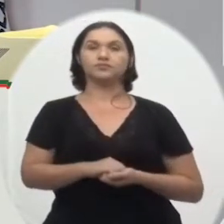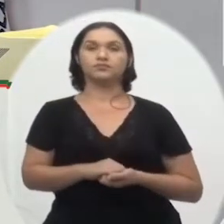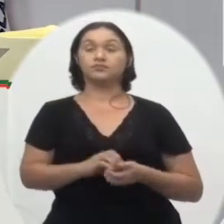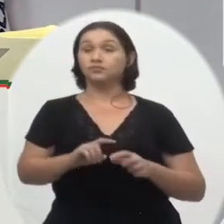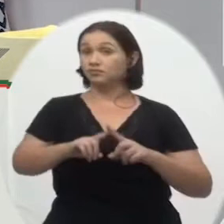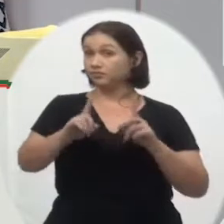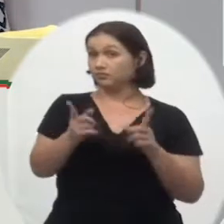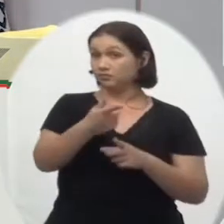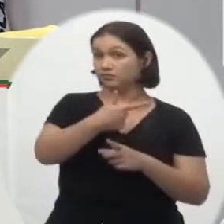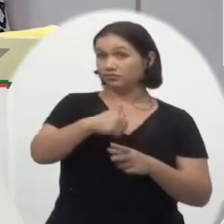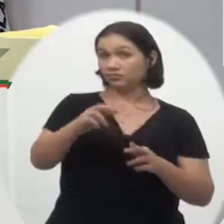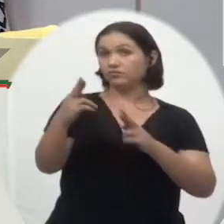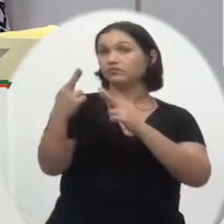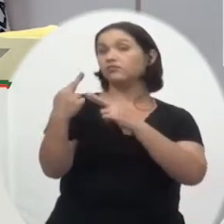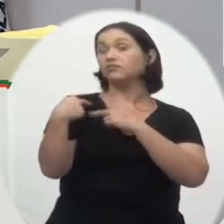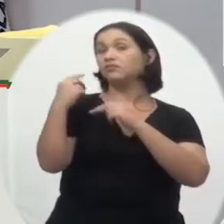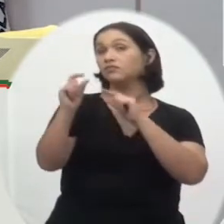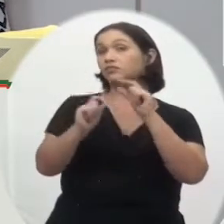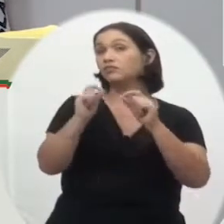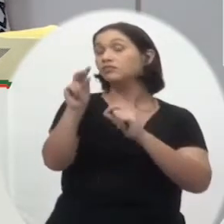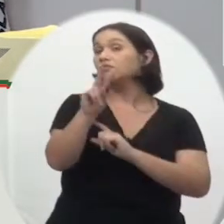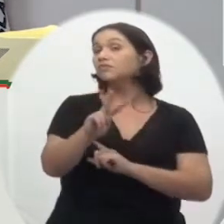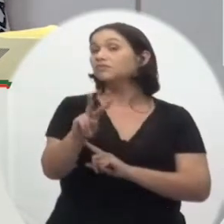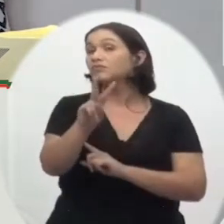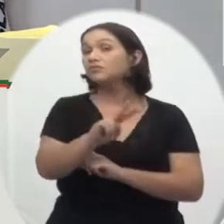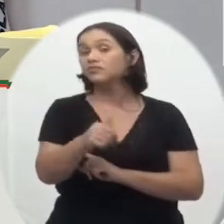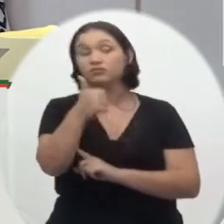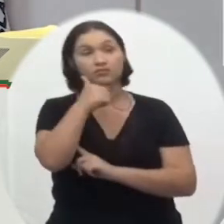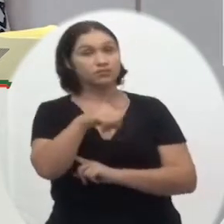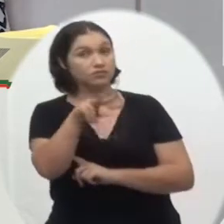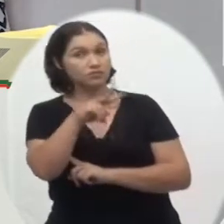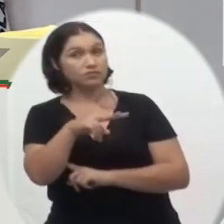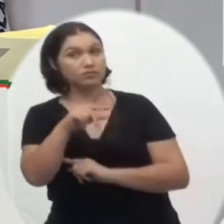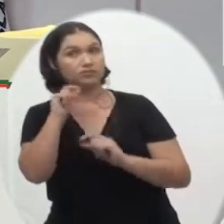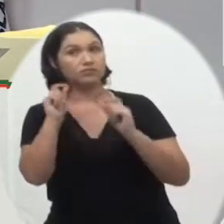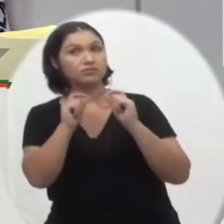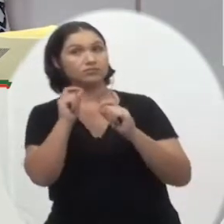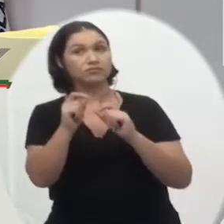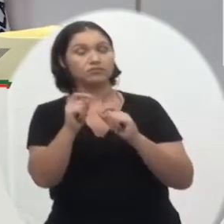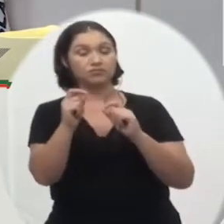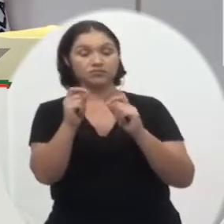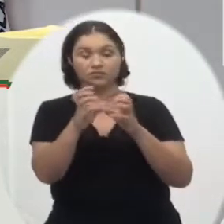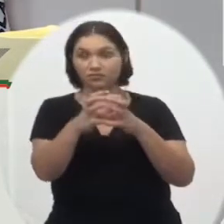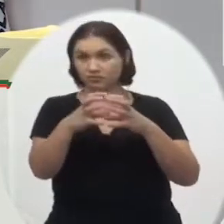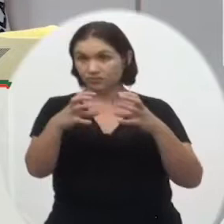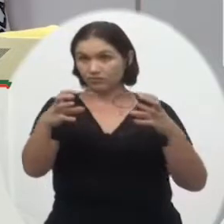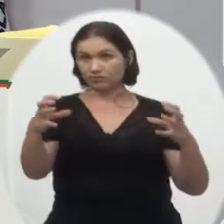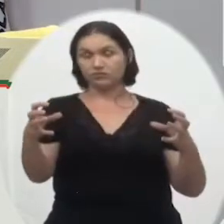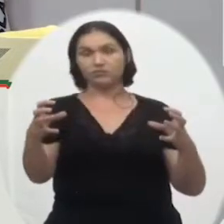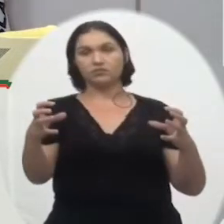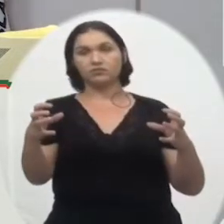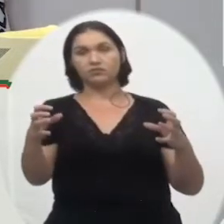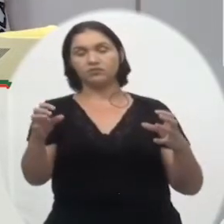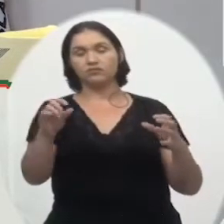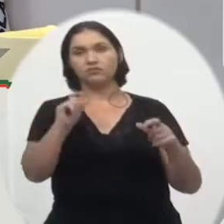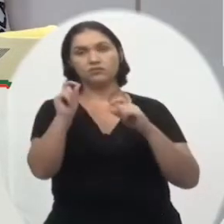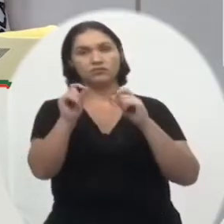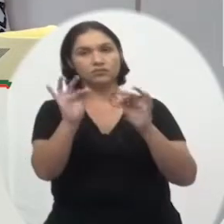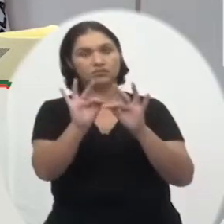Mas a nossa responsabilidade, caros vereadores e vereadoras, ela é muito maior do que o simples